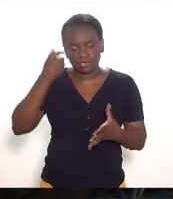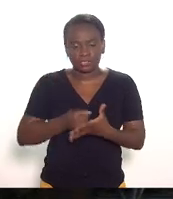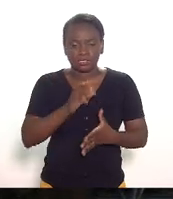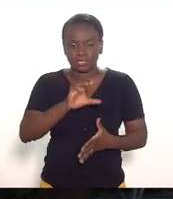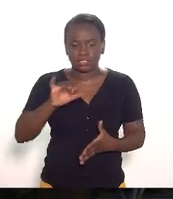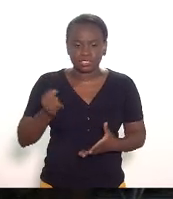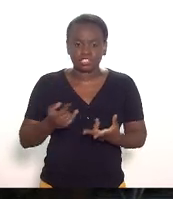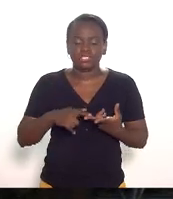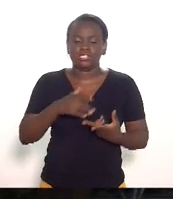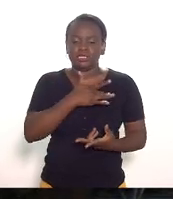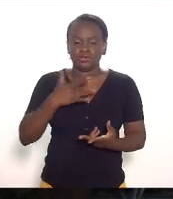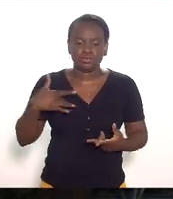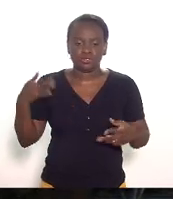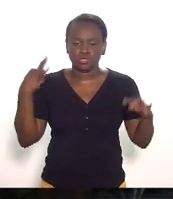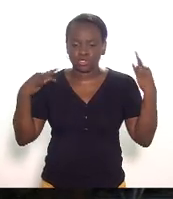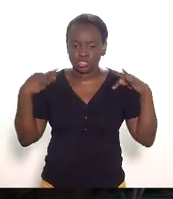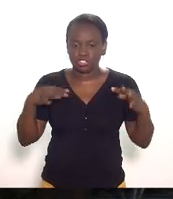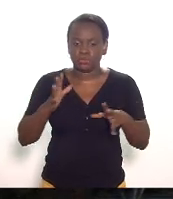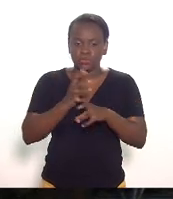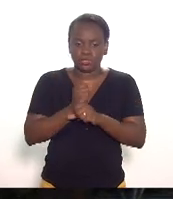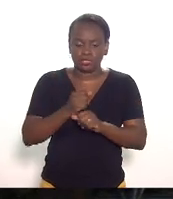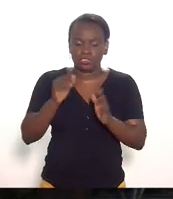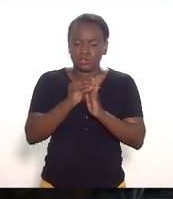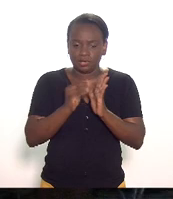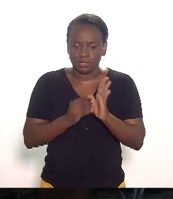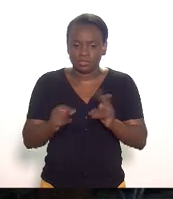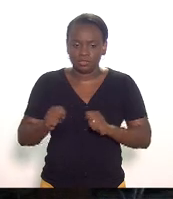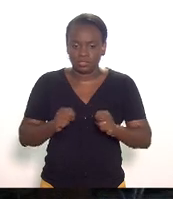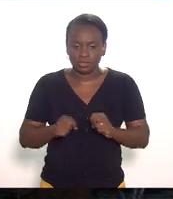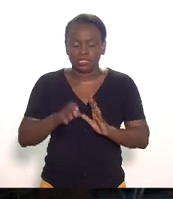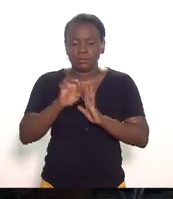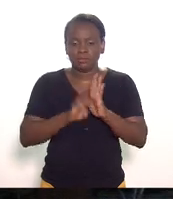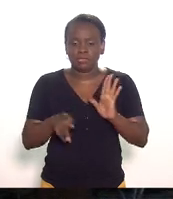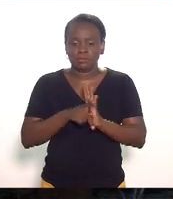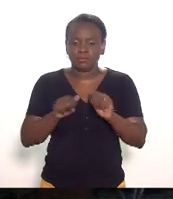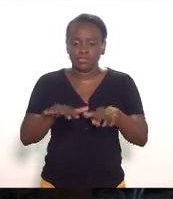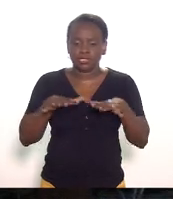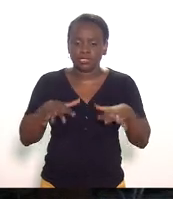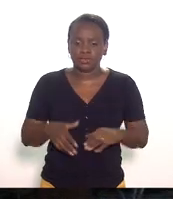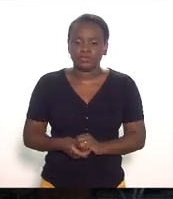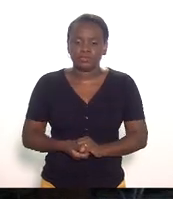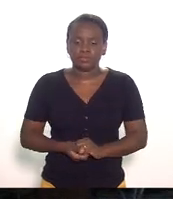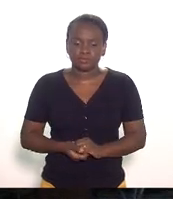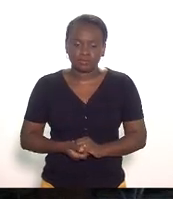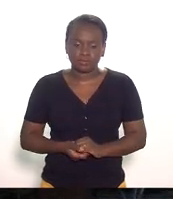de Saúde, de Turismo, de Orçamento, Finanças, Fiscalização Financeira e Controle e as emendas de plenário.